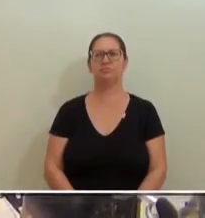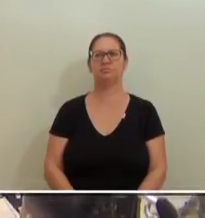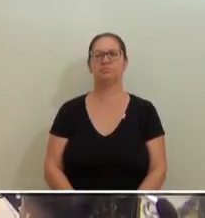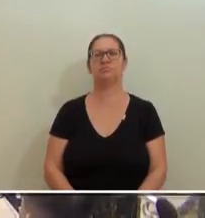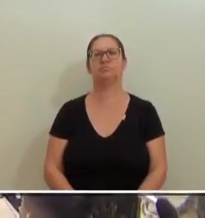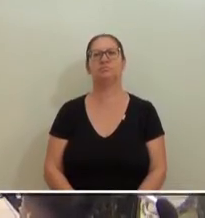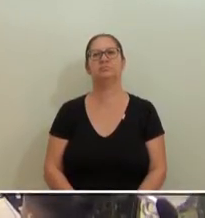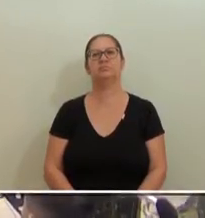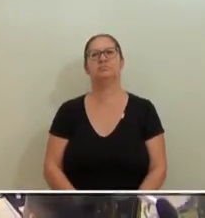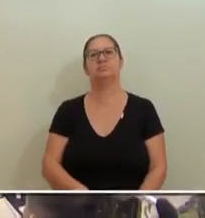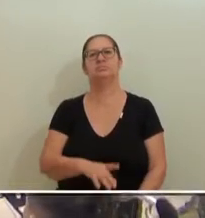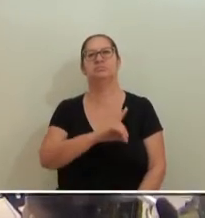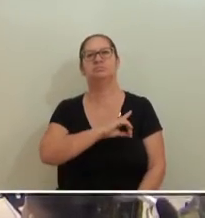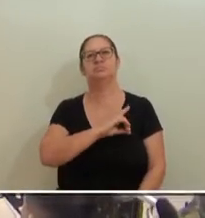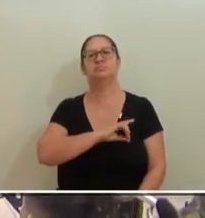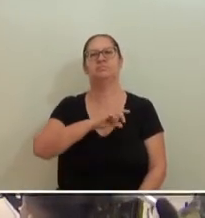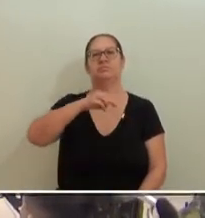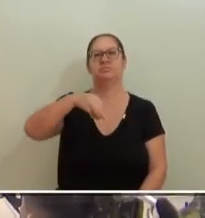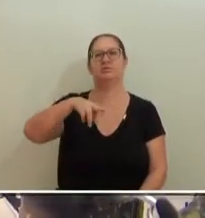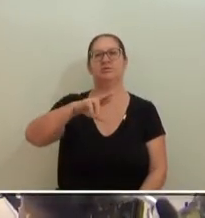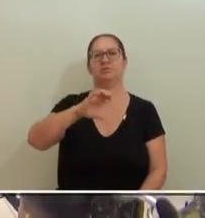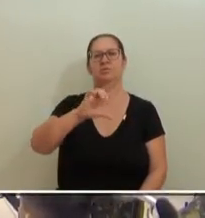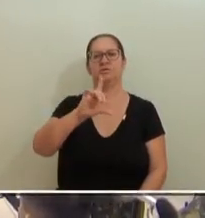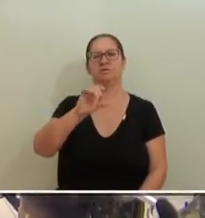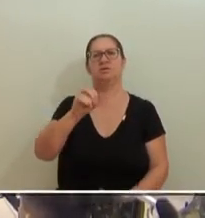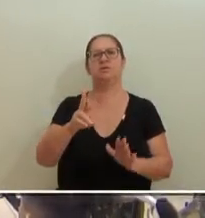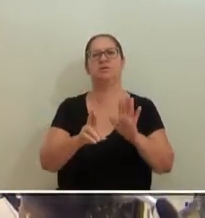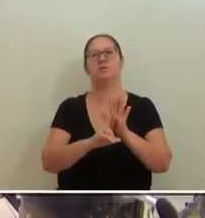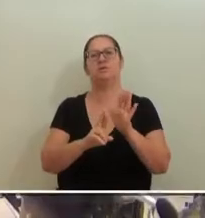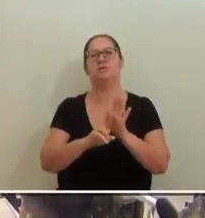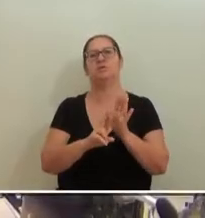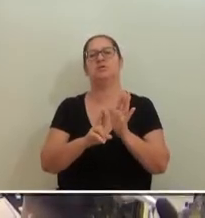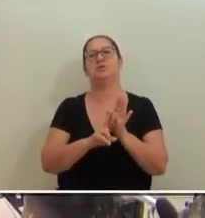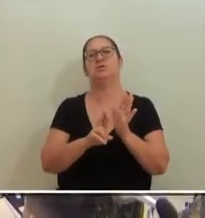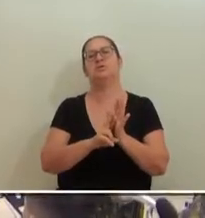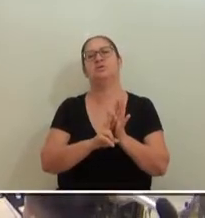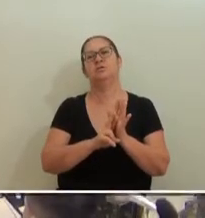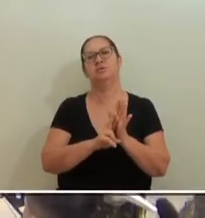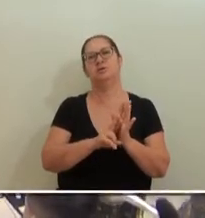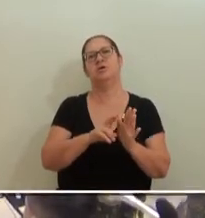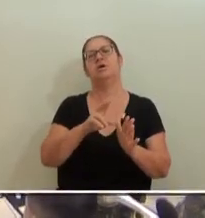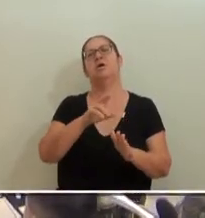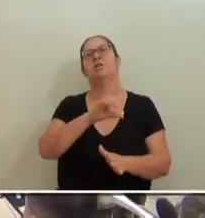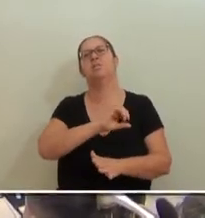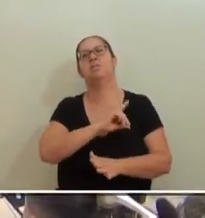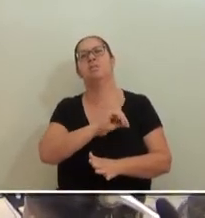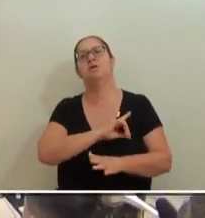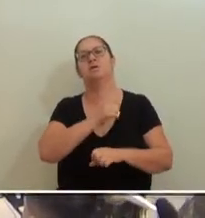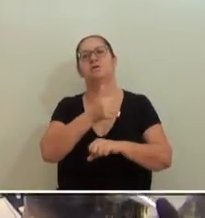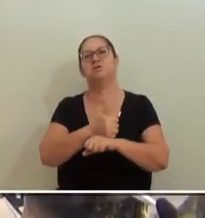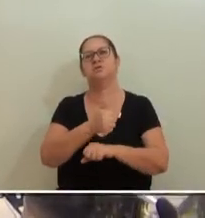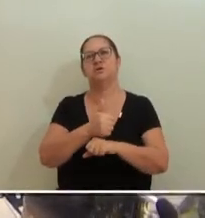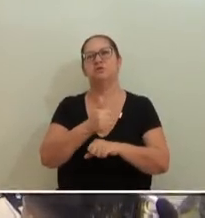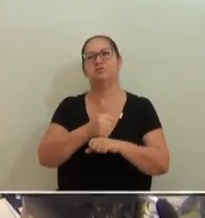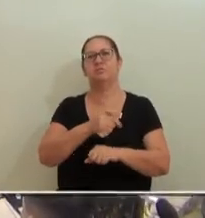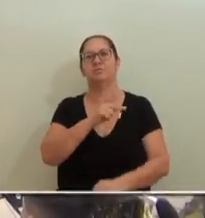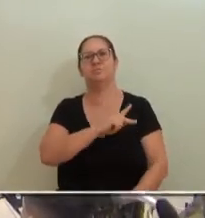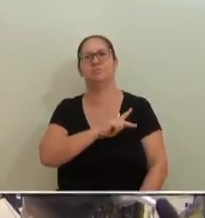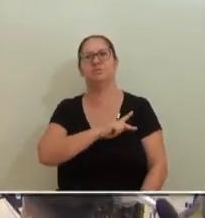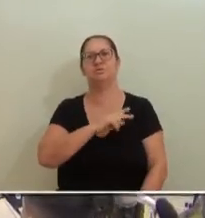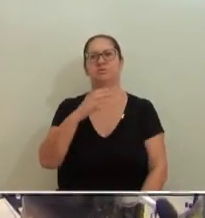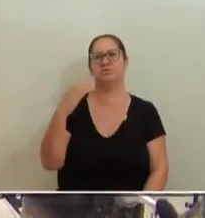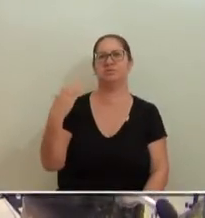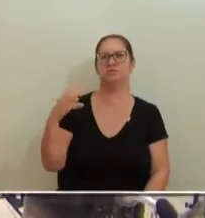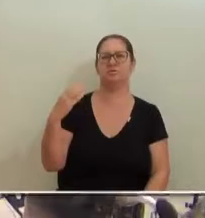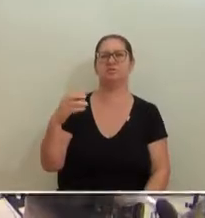Senhor delegado Marcelo Pereira Dias, representando nesse ato o delegado-chefe da 6ª Subdivisão Policial Civil de Foz do